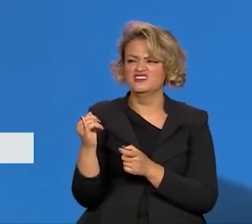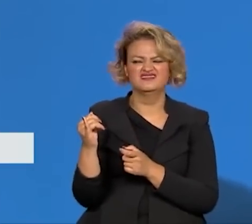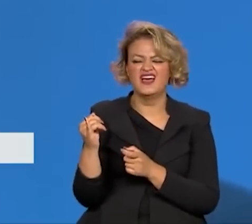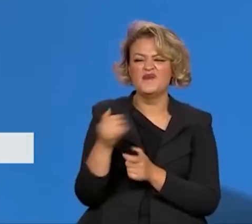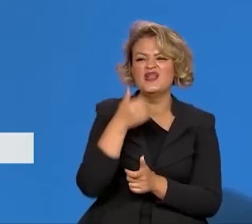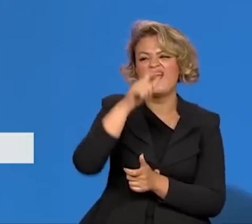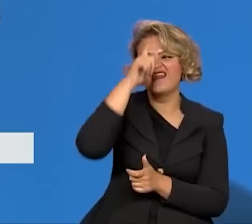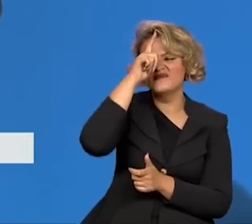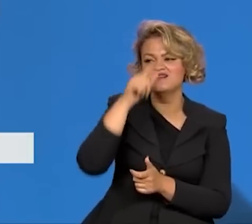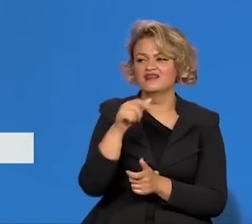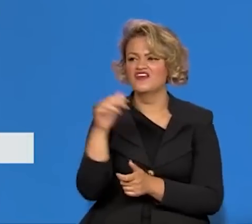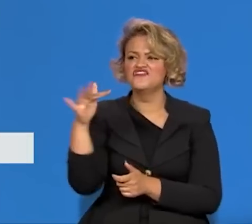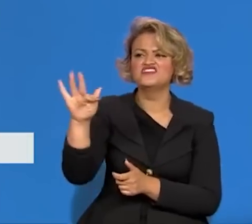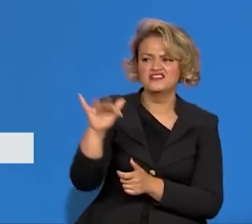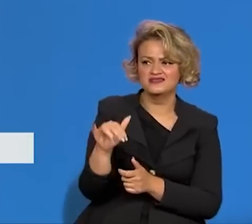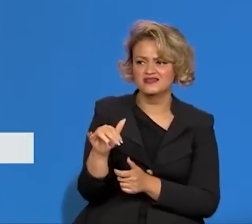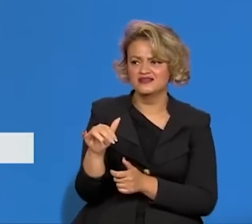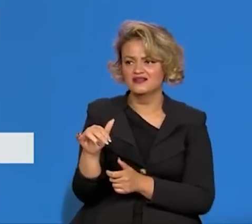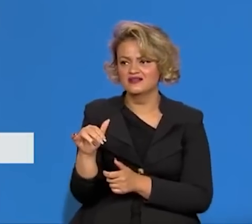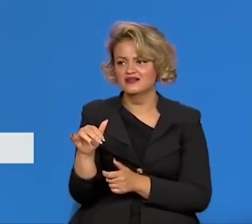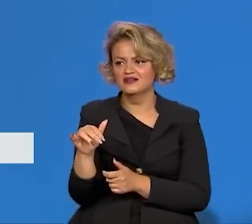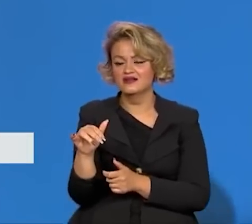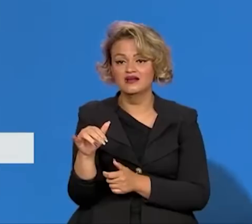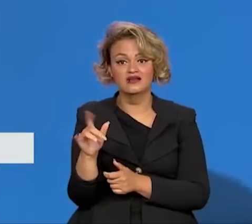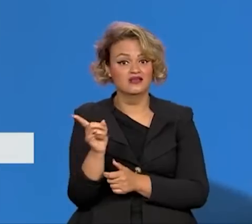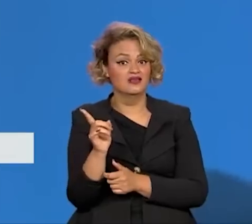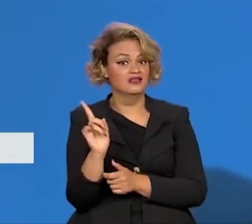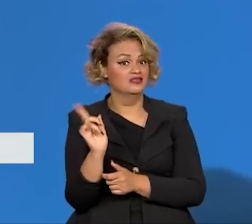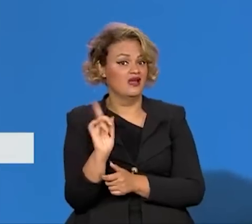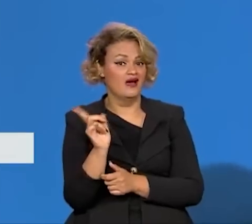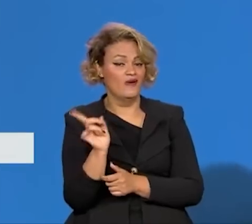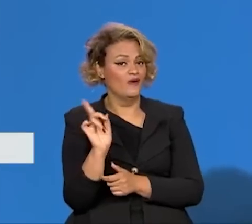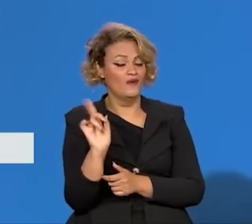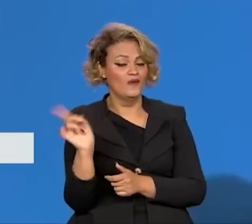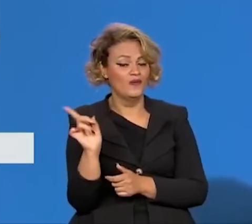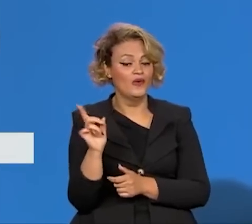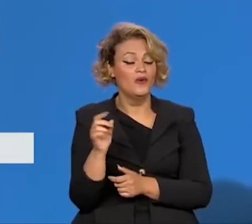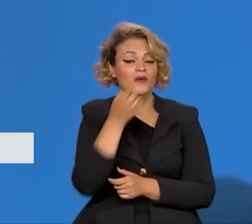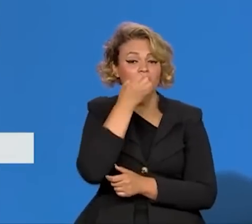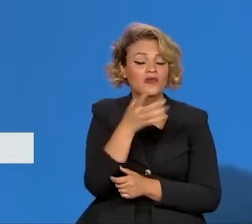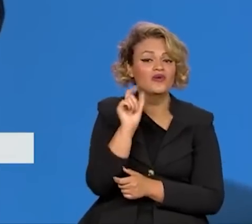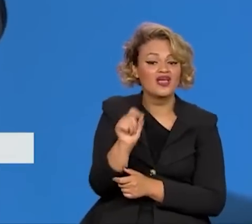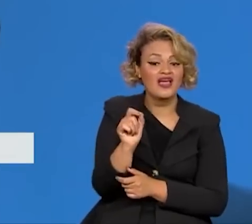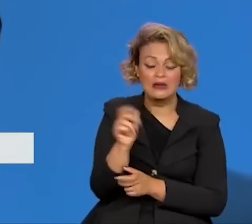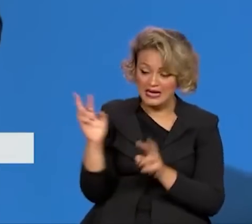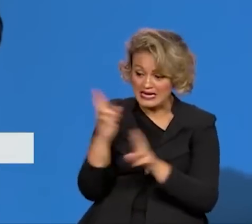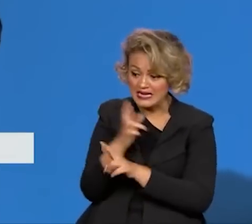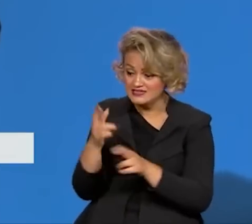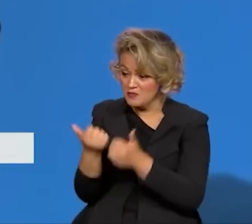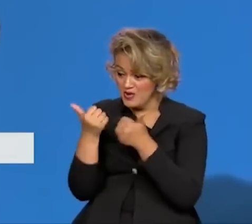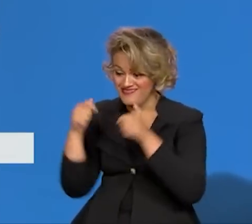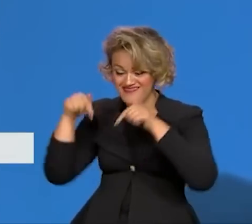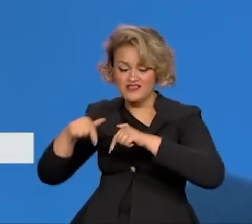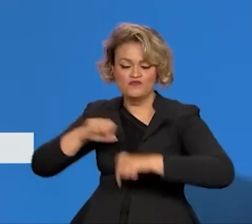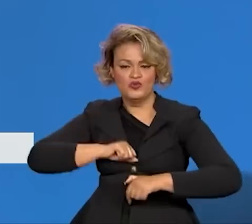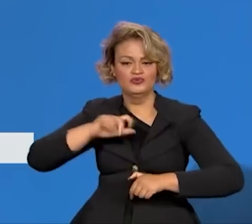Alemanha ou que era a França. E nada melhor do que a gente estabelecer uma relação com